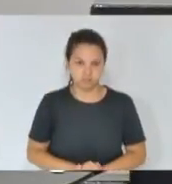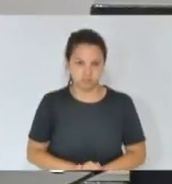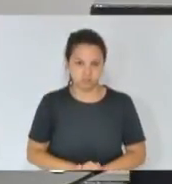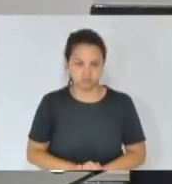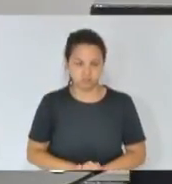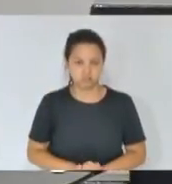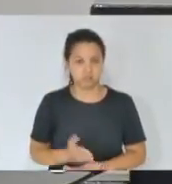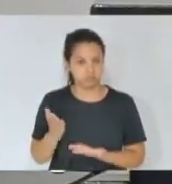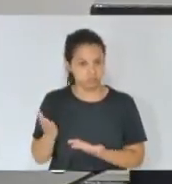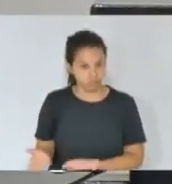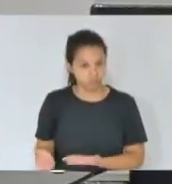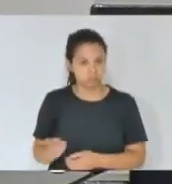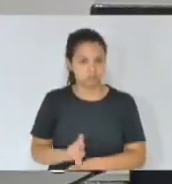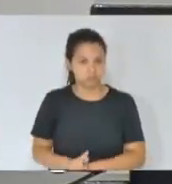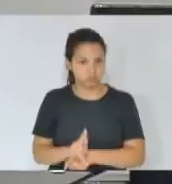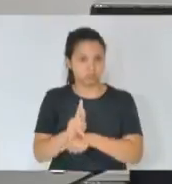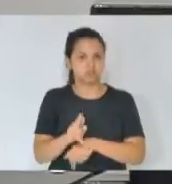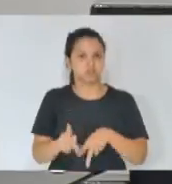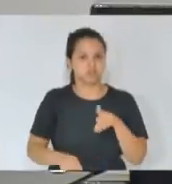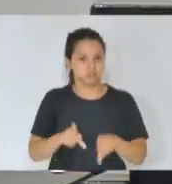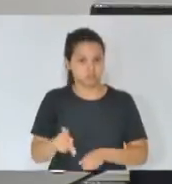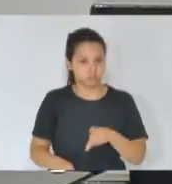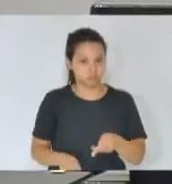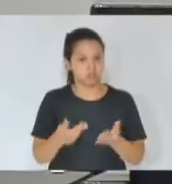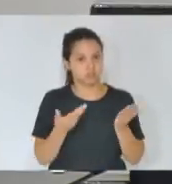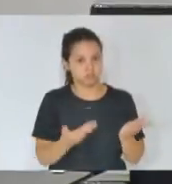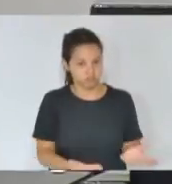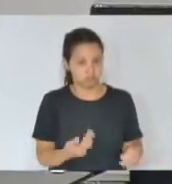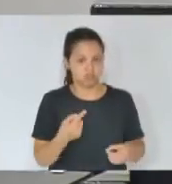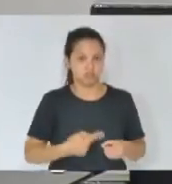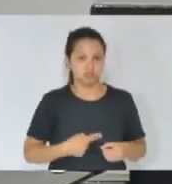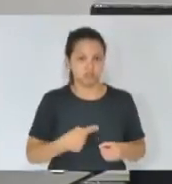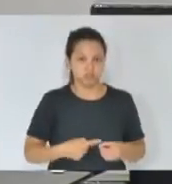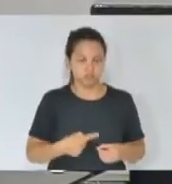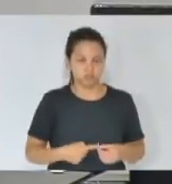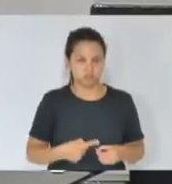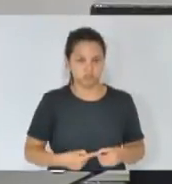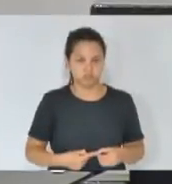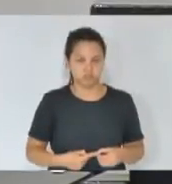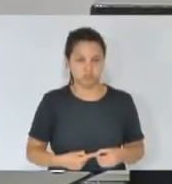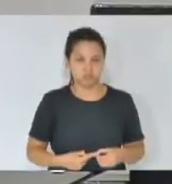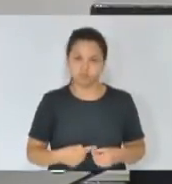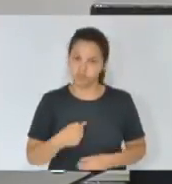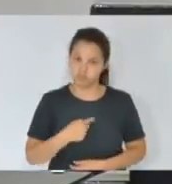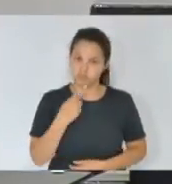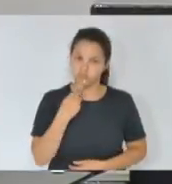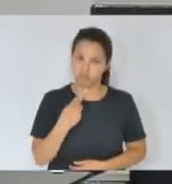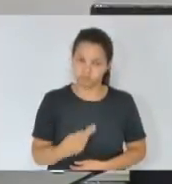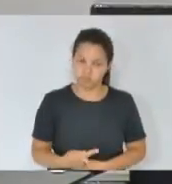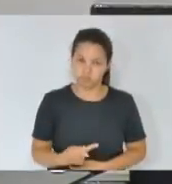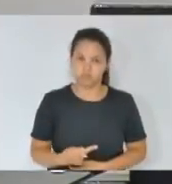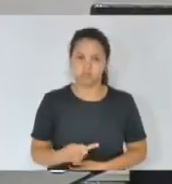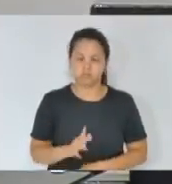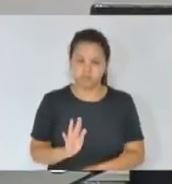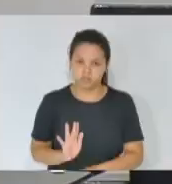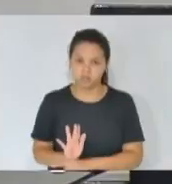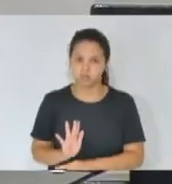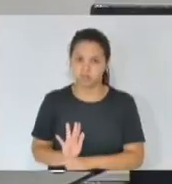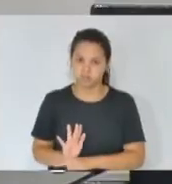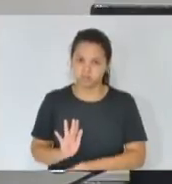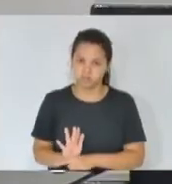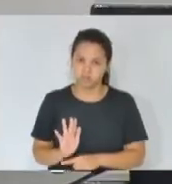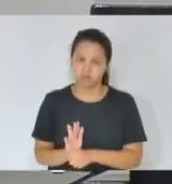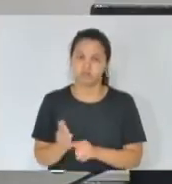Ele representa a população daquele município. Aquele município que, como eu disse, contribui significativamente para a